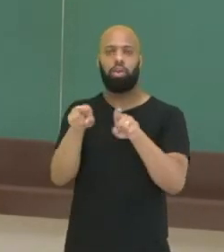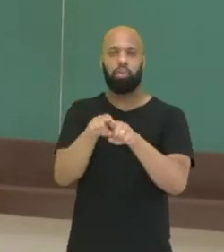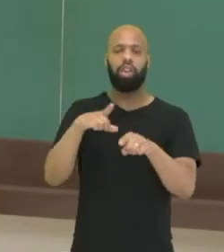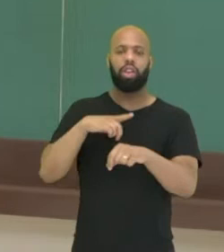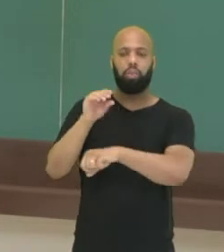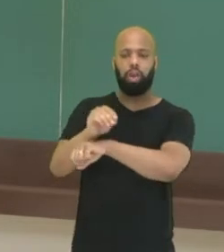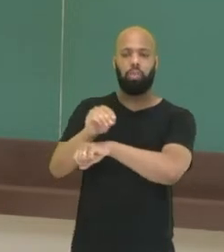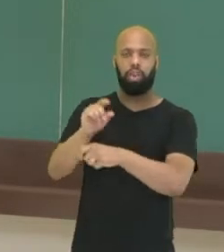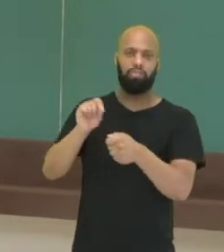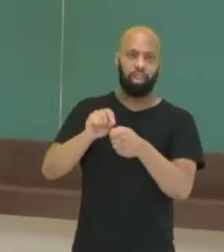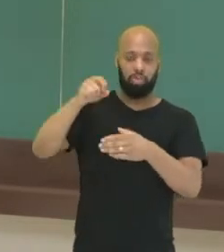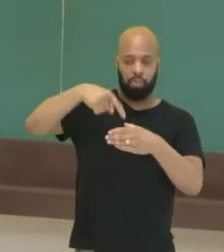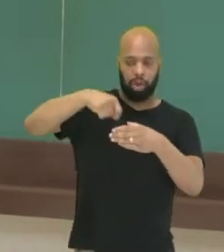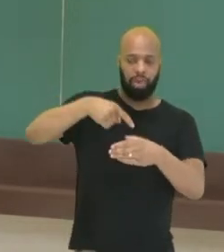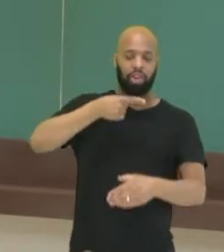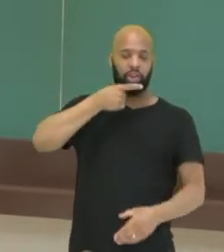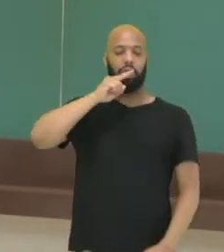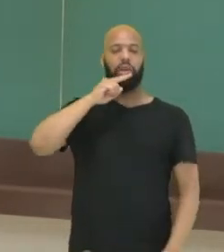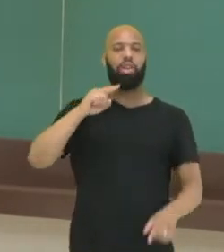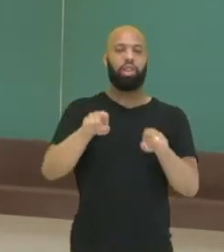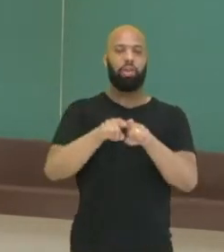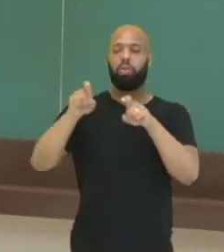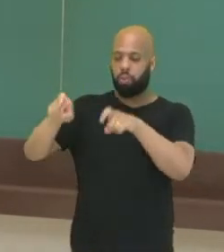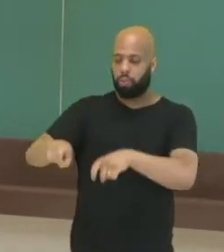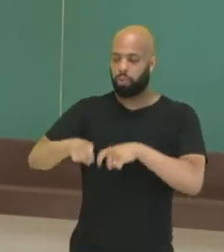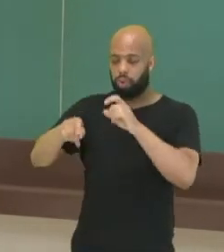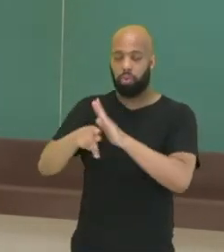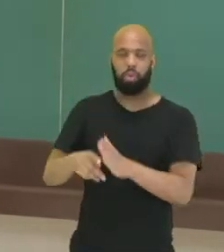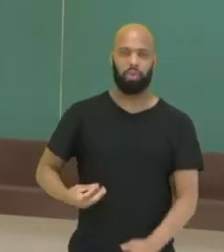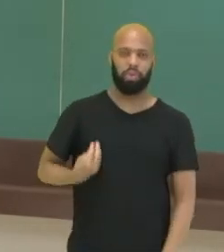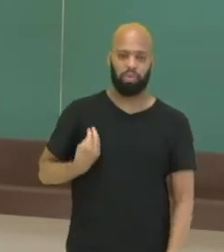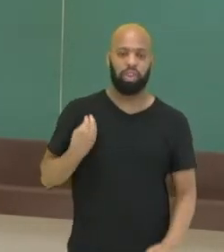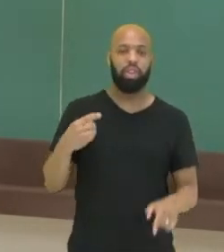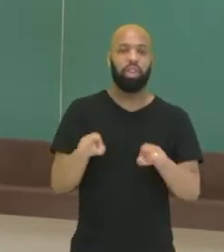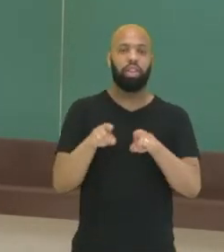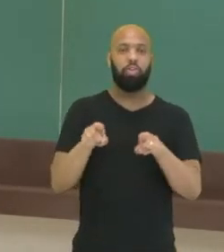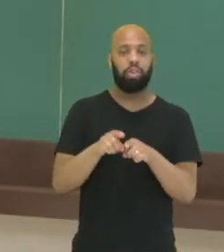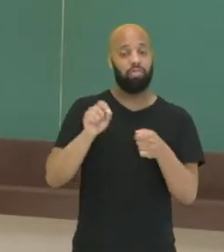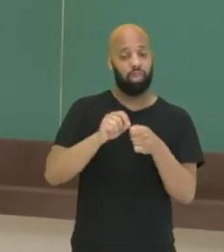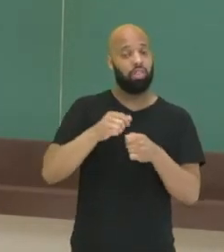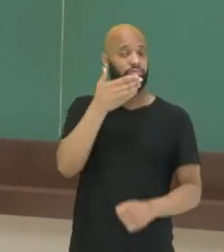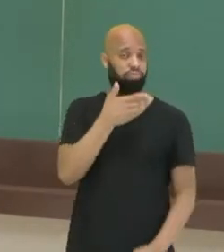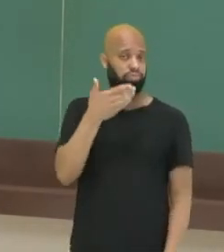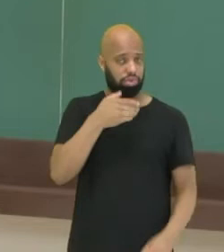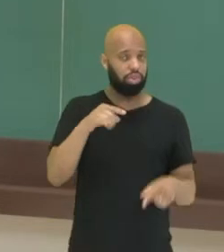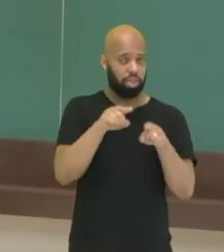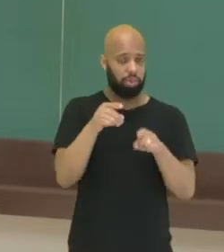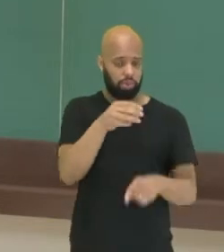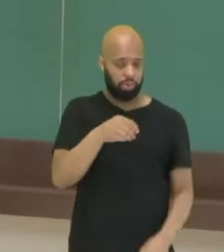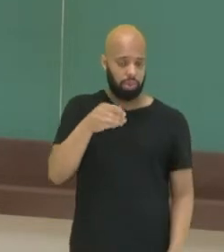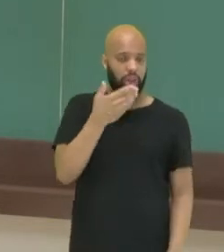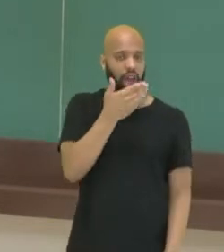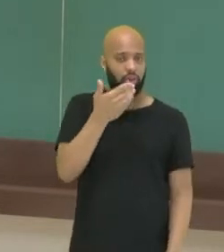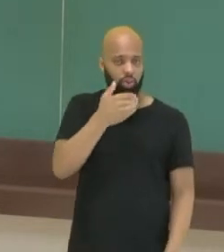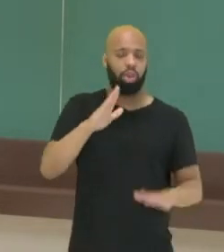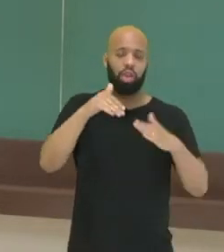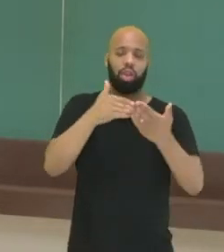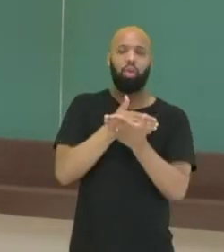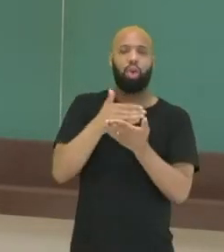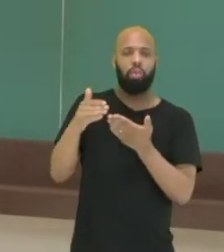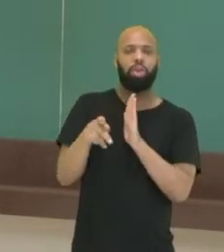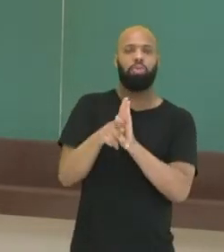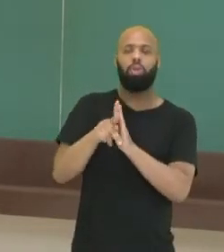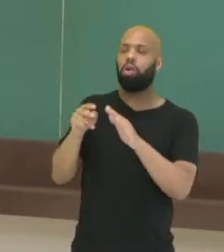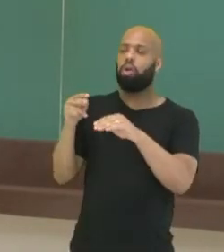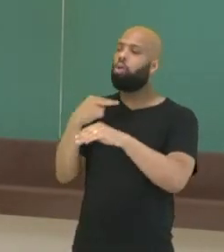da cana-de-açúcar, a agricultura de subsistência e a produção de açúcar. Então, no início da ocupação do sudeste,